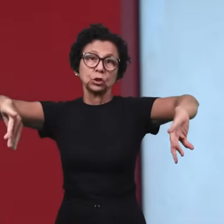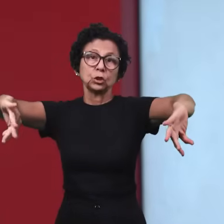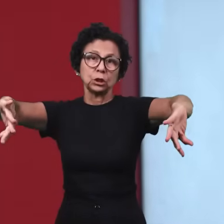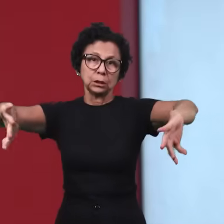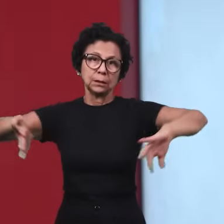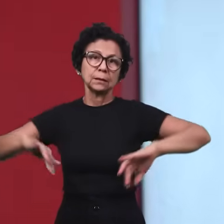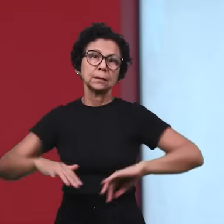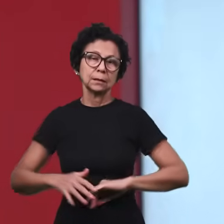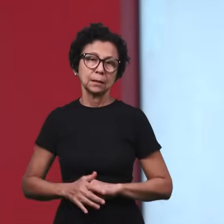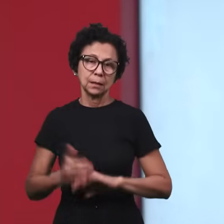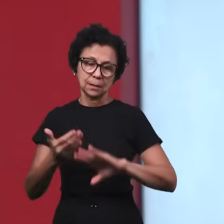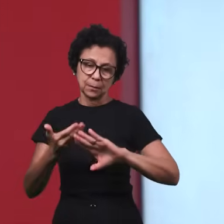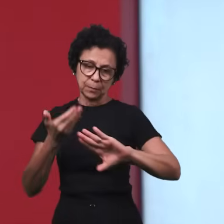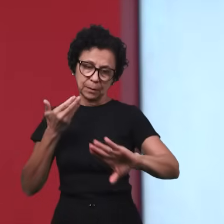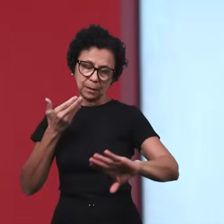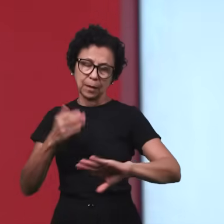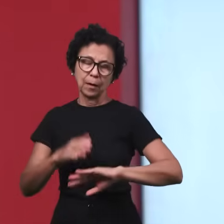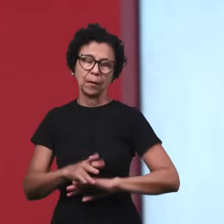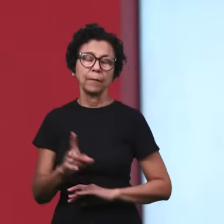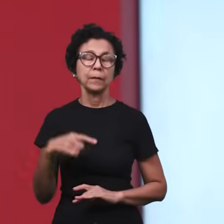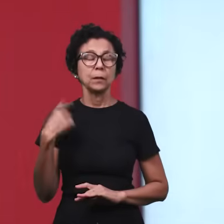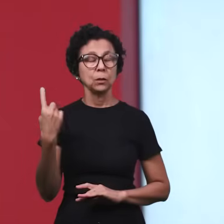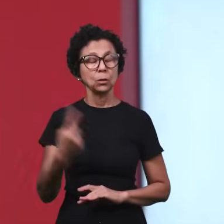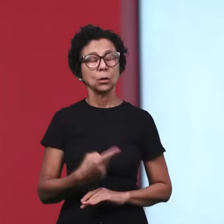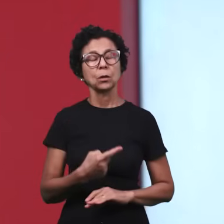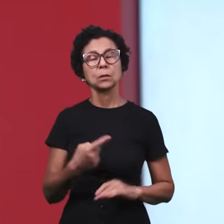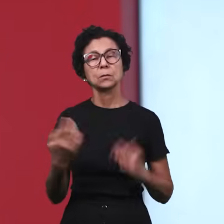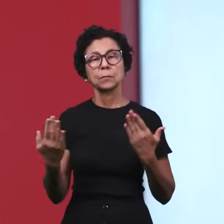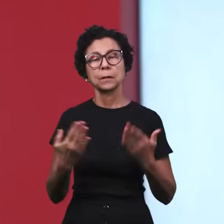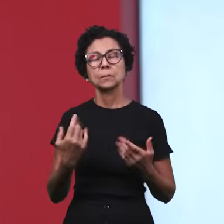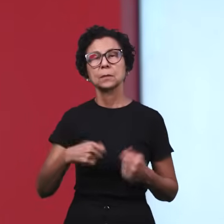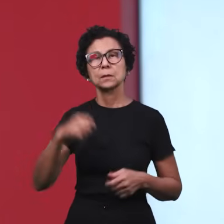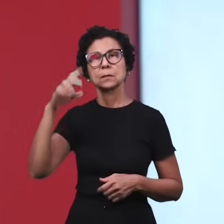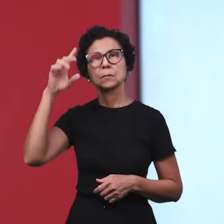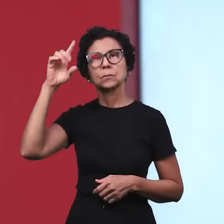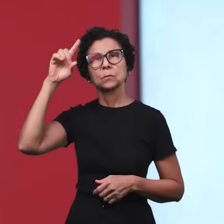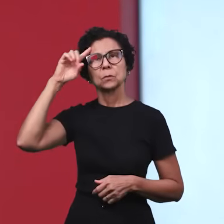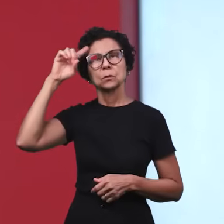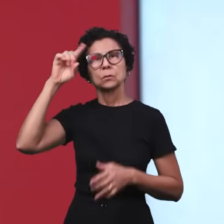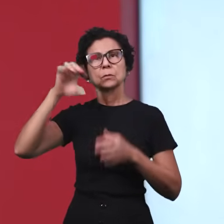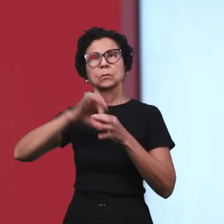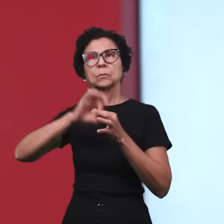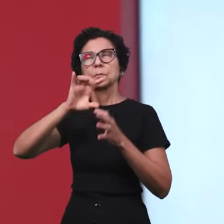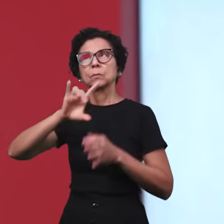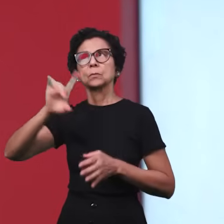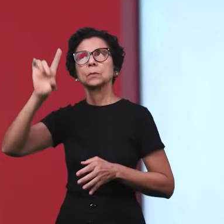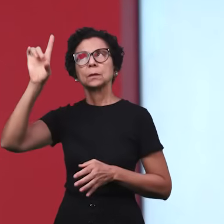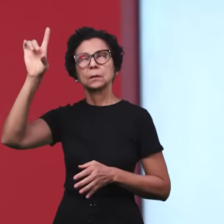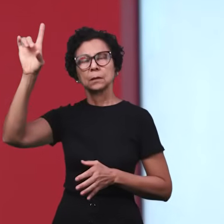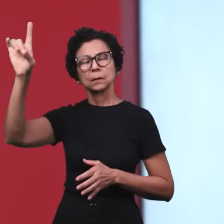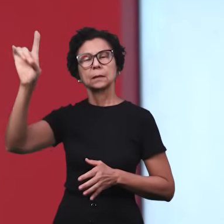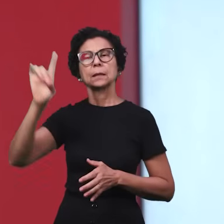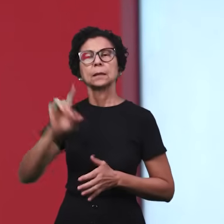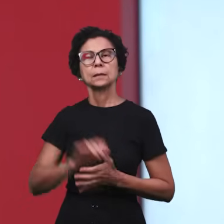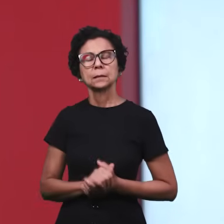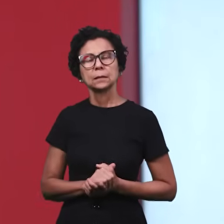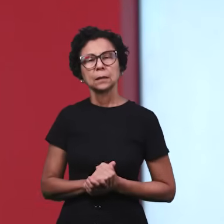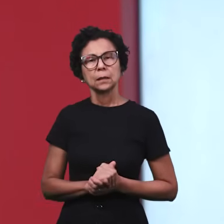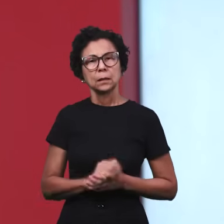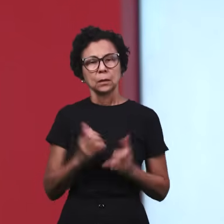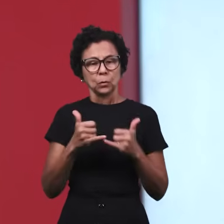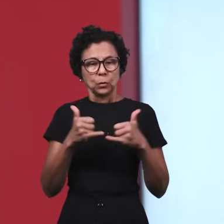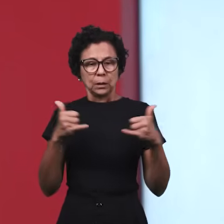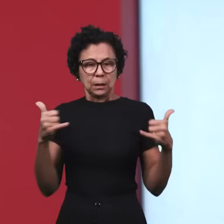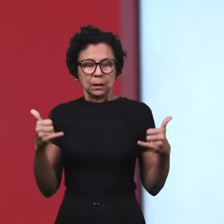para que tenhamos mais comunhão com Deus, para que sejamos mais agradáveis ao Senhor nosso Deus. E aí interessante é o processo do linho,